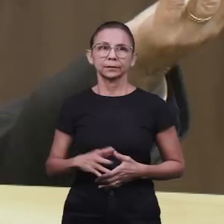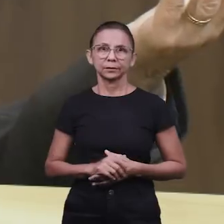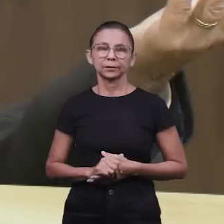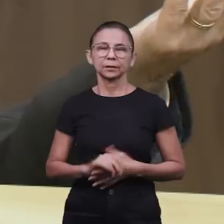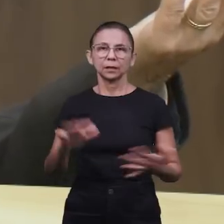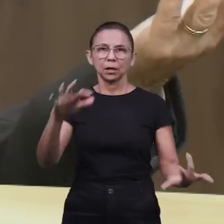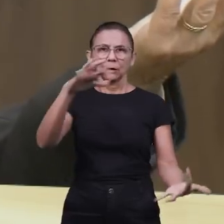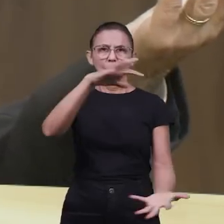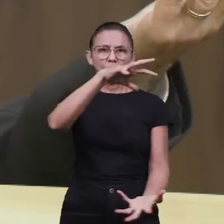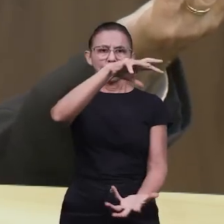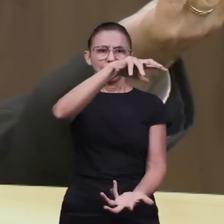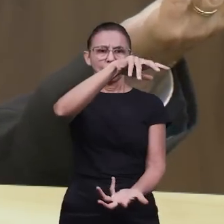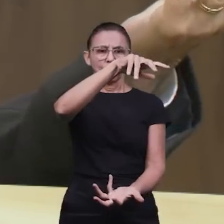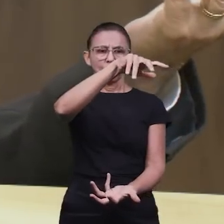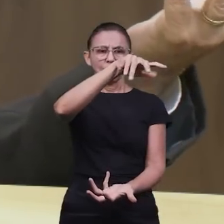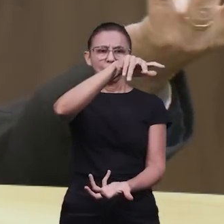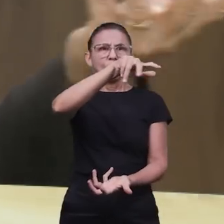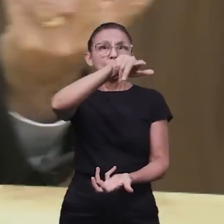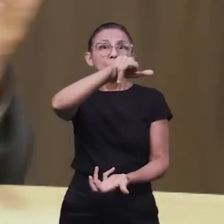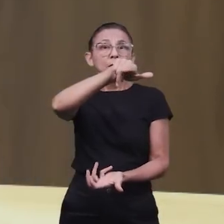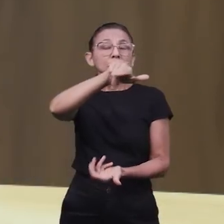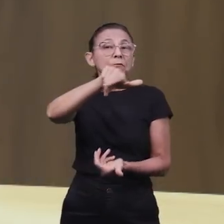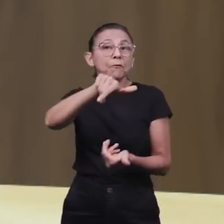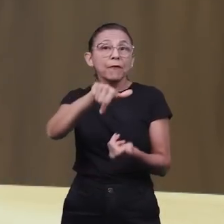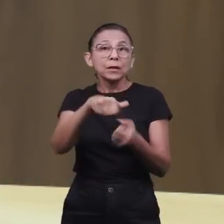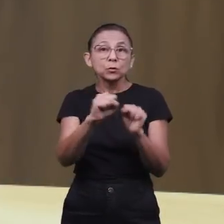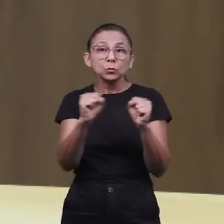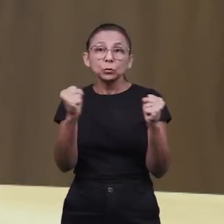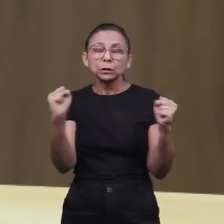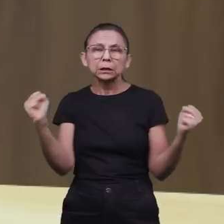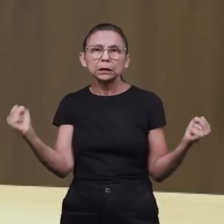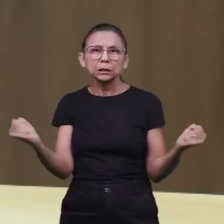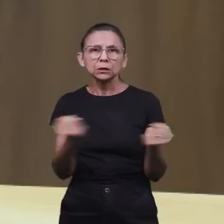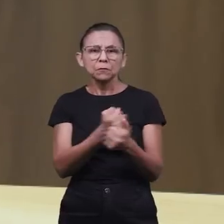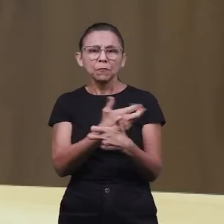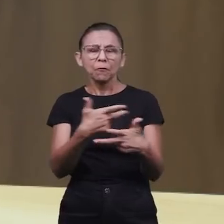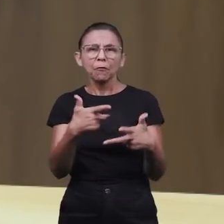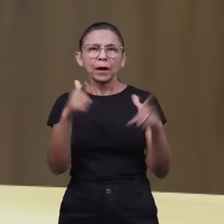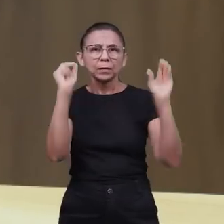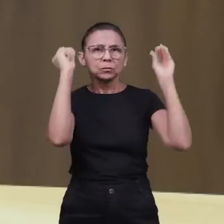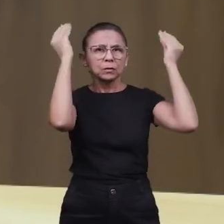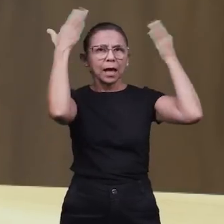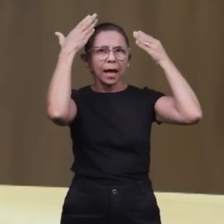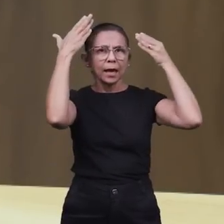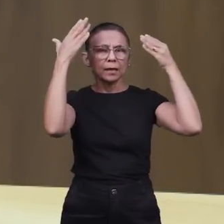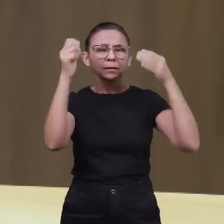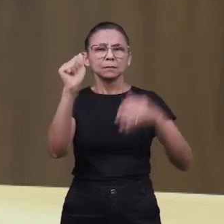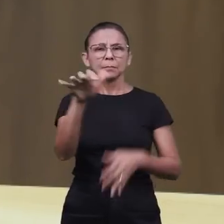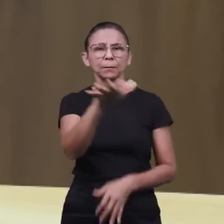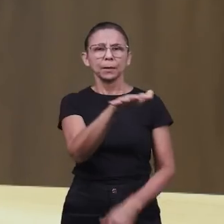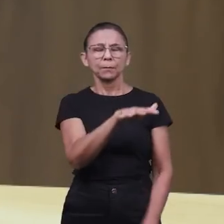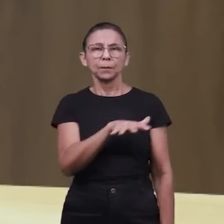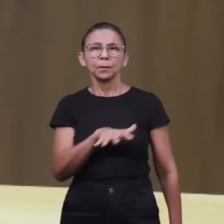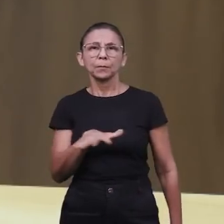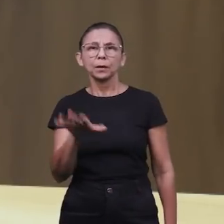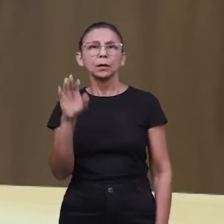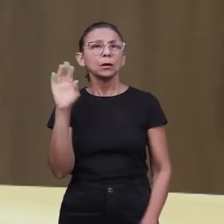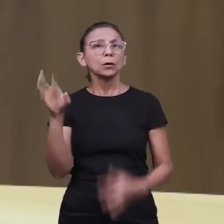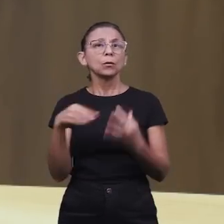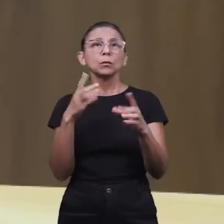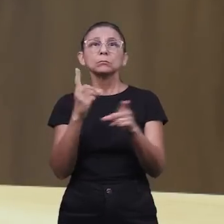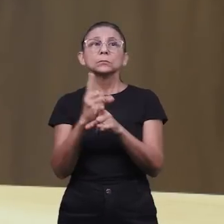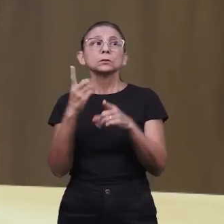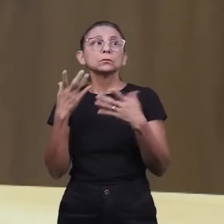grande, de vários reinos, como que ele tomou ciência? Porque o controle visa identificar os